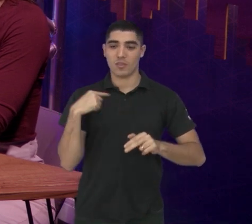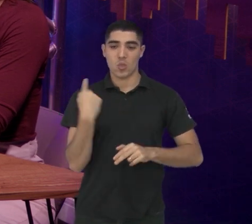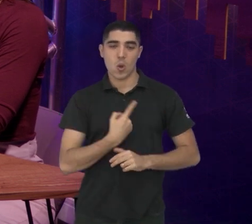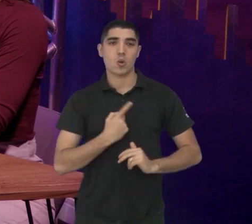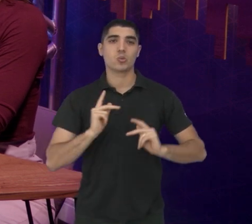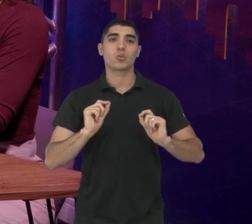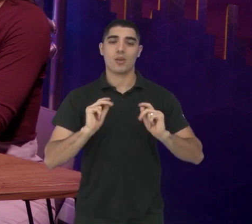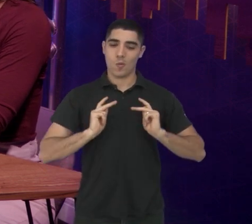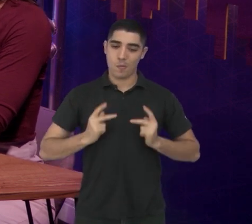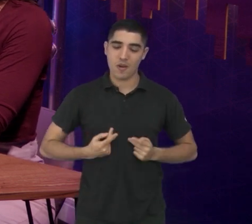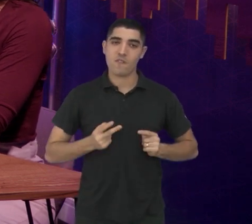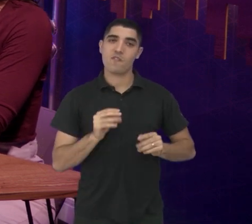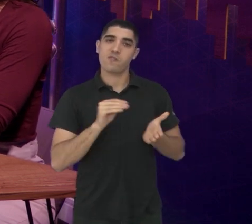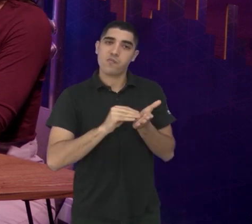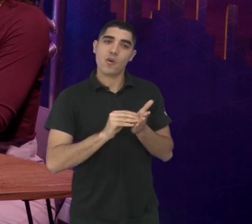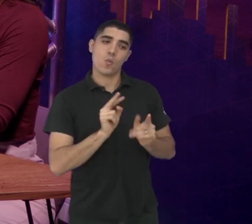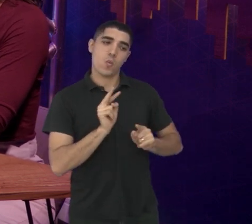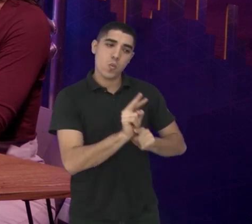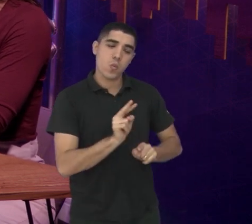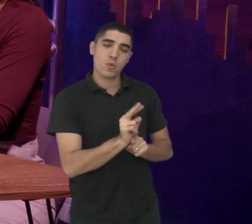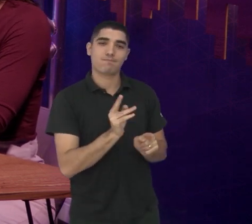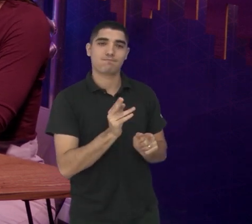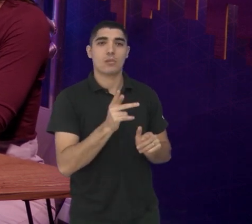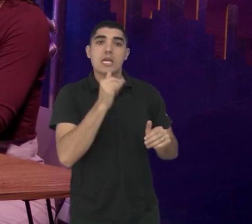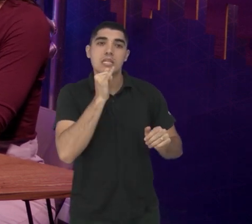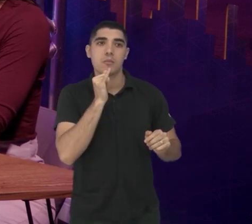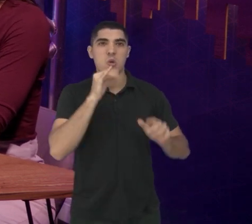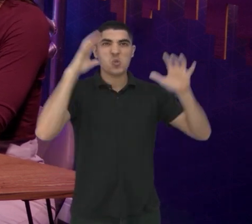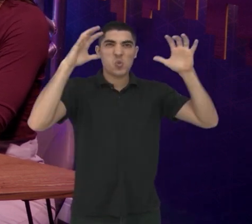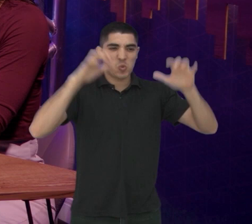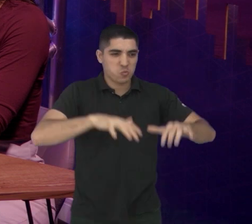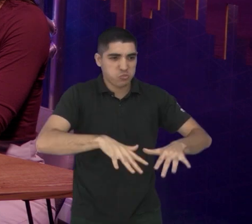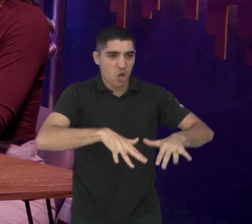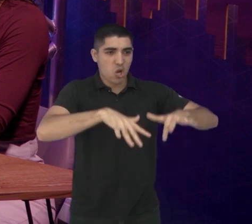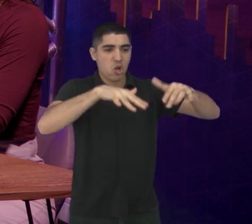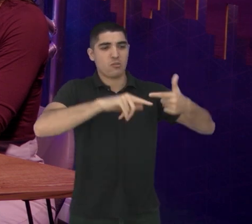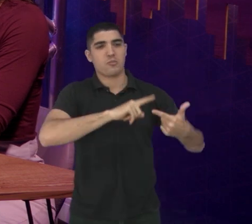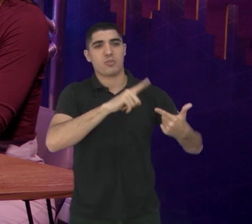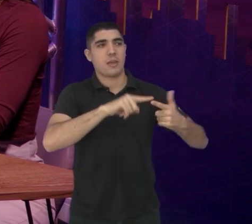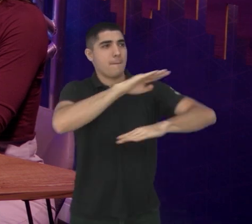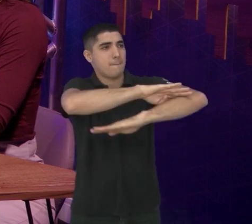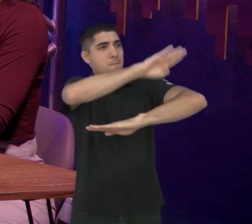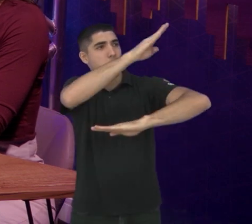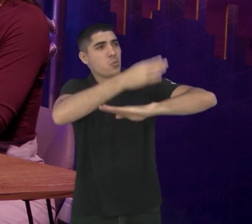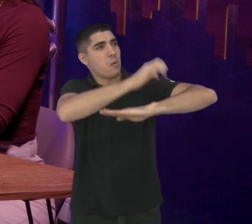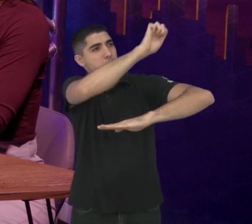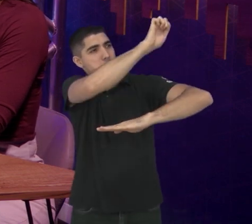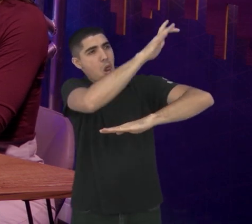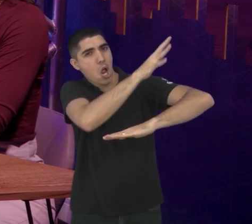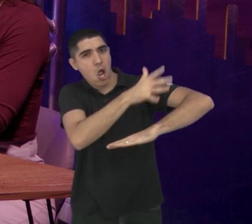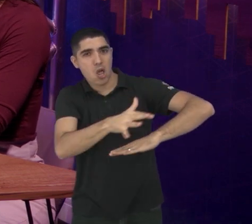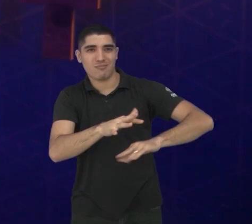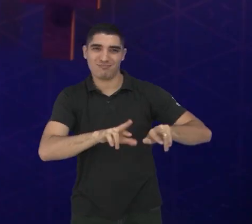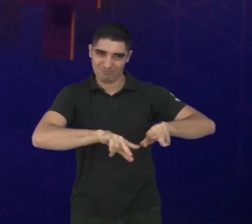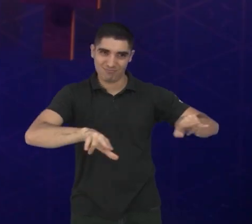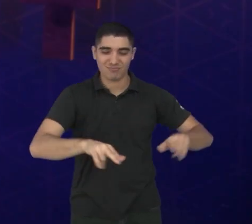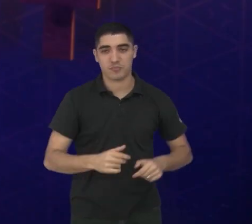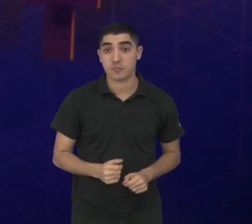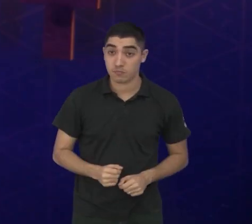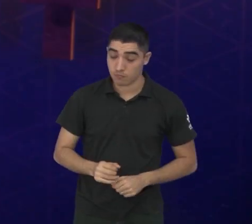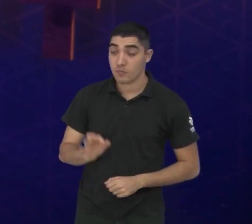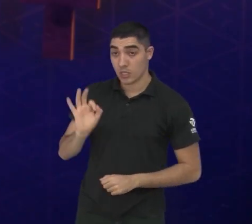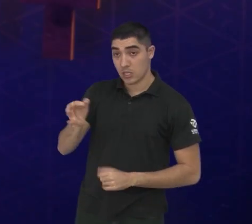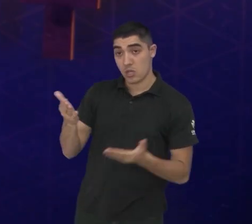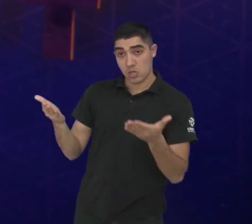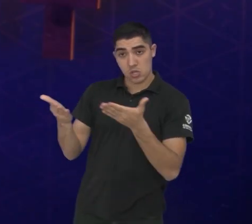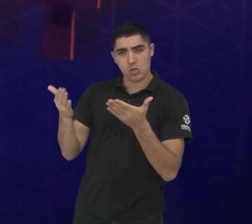descuidos mesmo, nosso provoca grandes problemas como enchentes, deslizamentos, e é sobre isso que a gente vai falar hoje. Né,